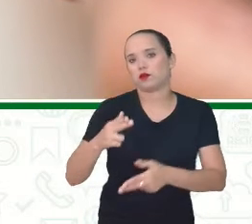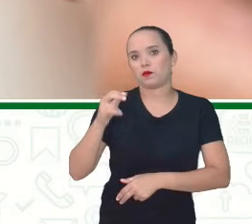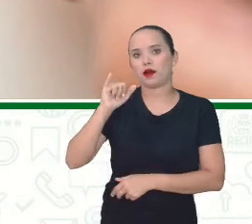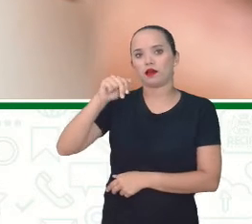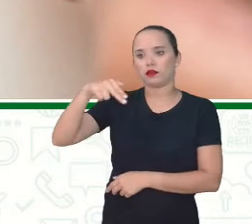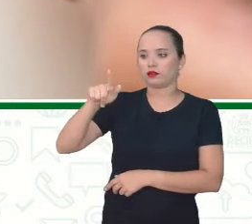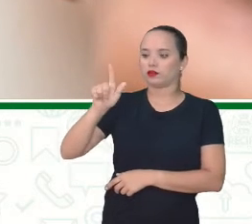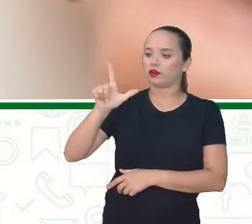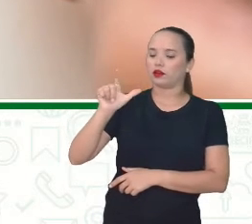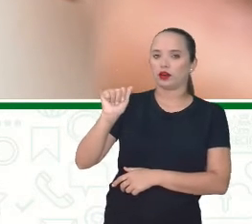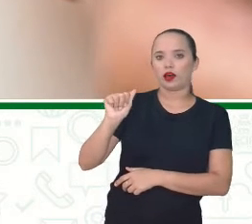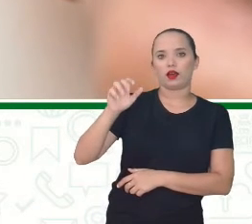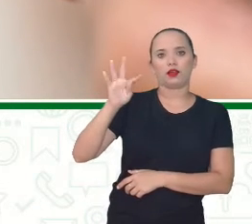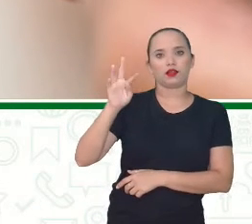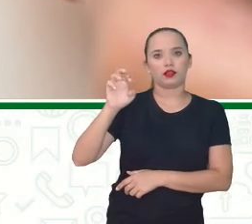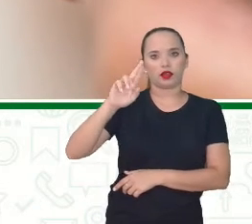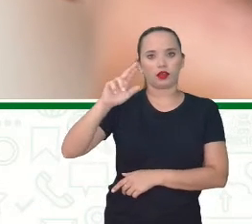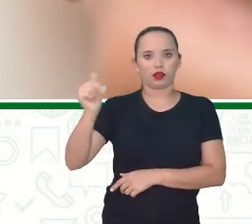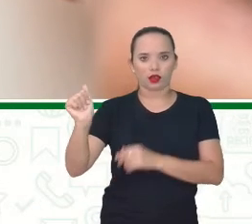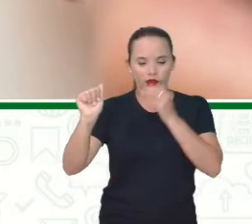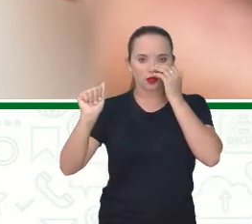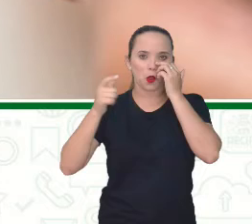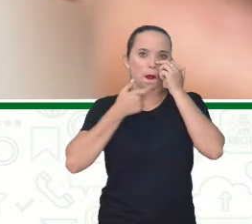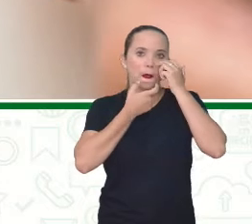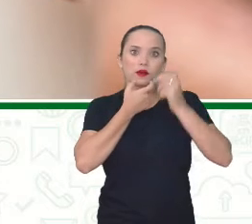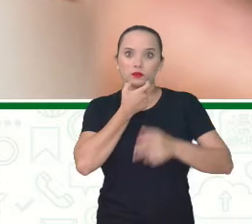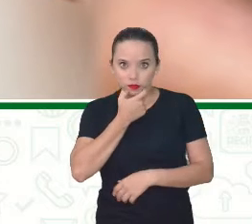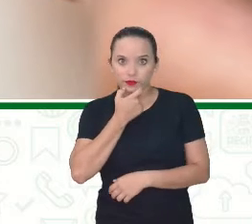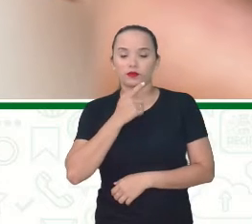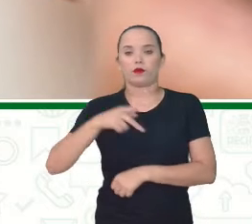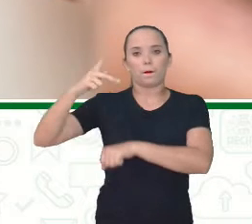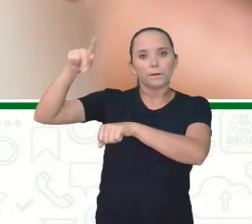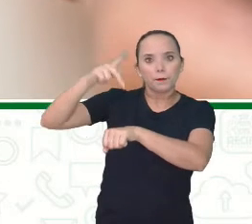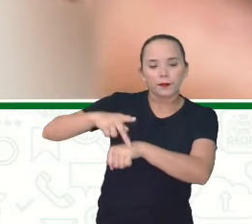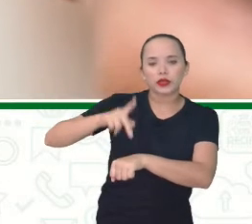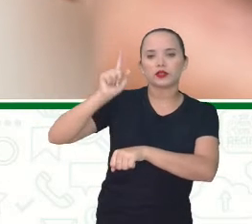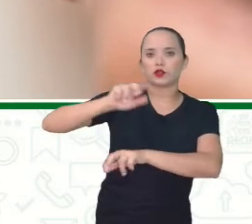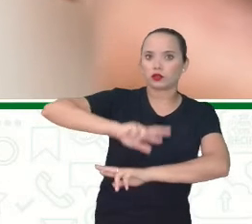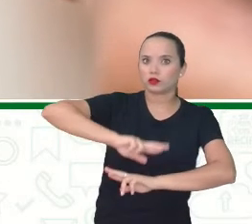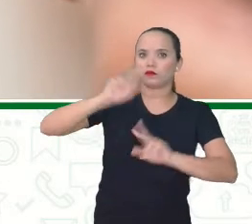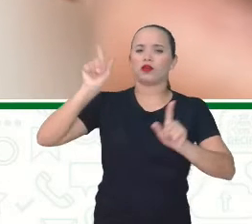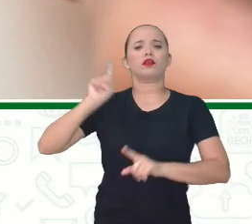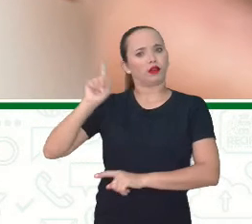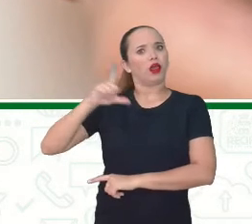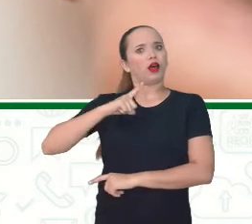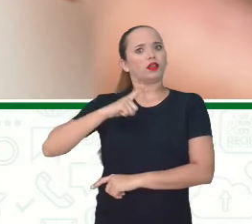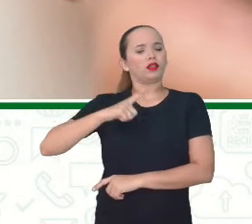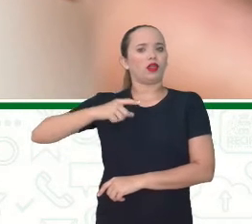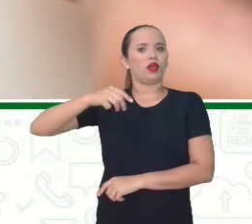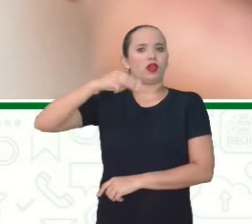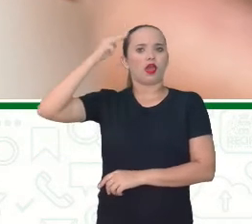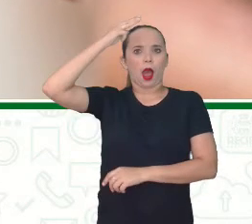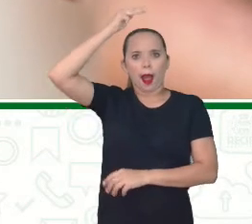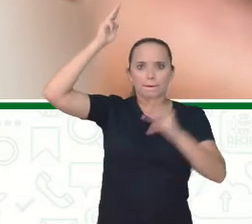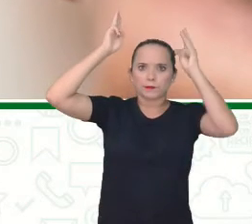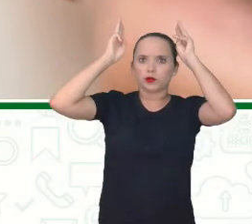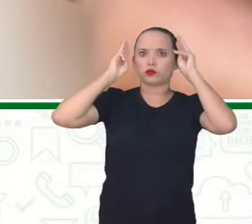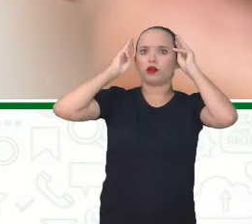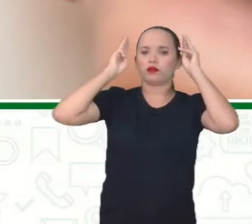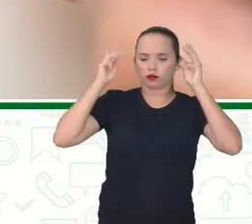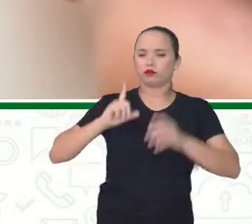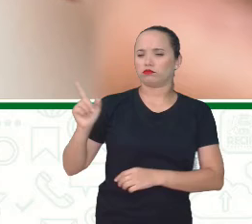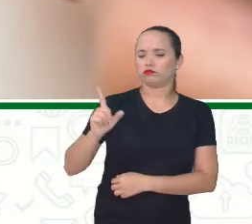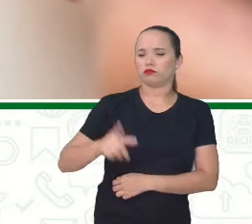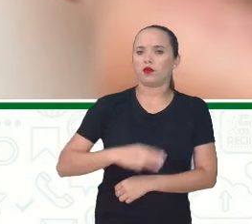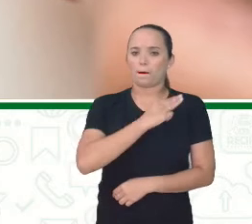A monarquia da Inglaterra ela é diferente, né, é um estágio que a gente colocaria, né, na evolução política, né,